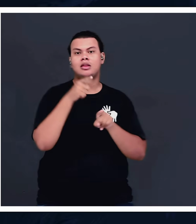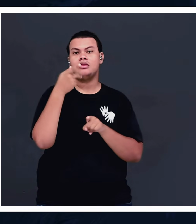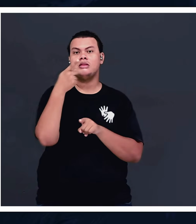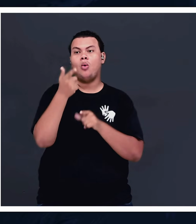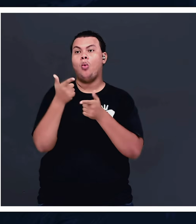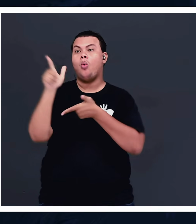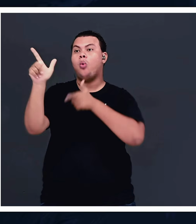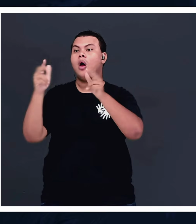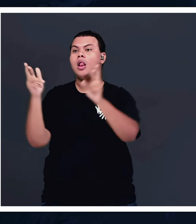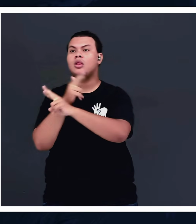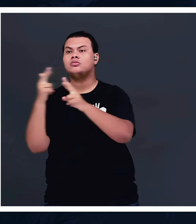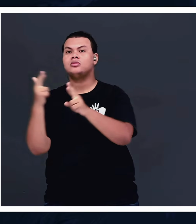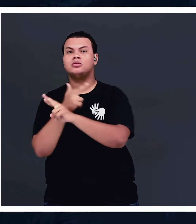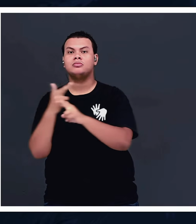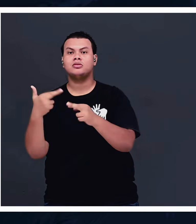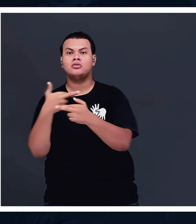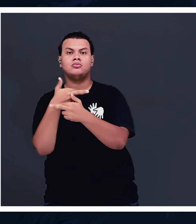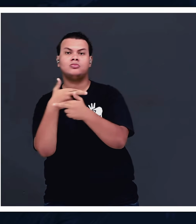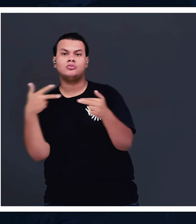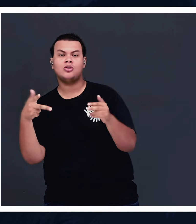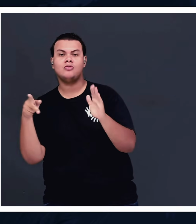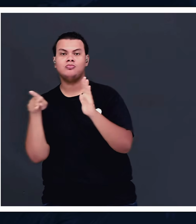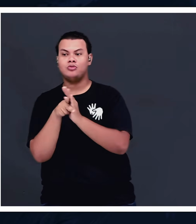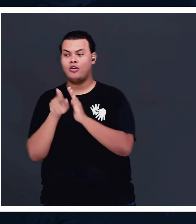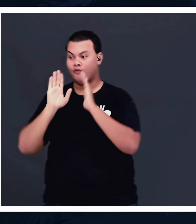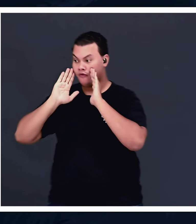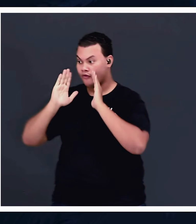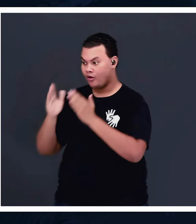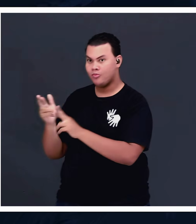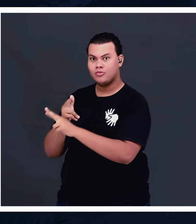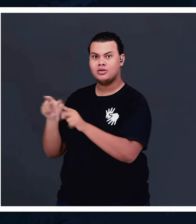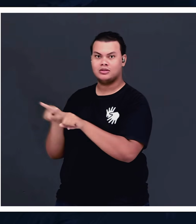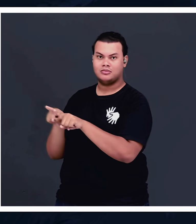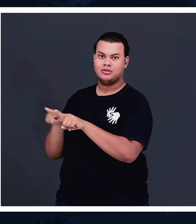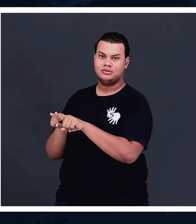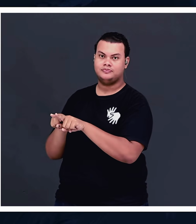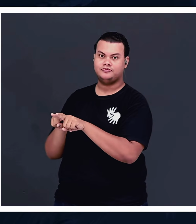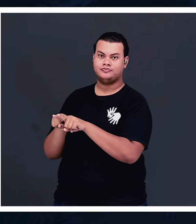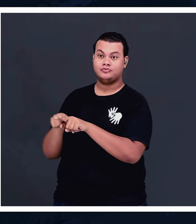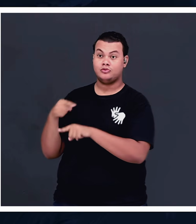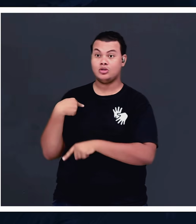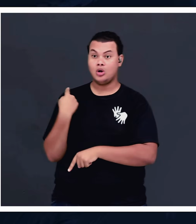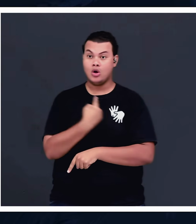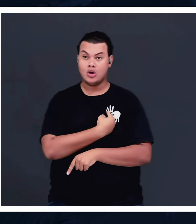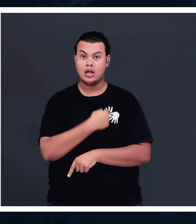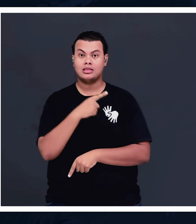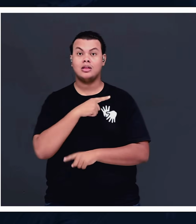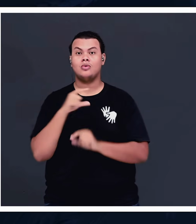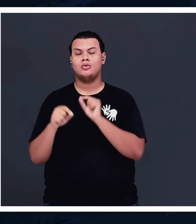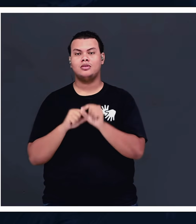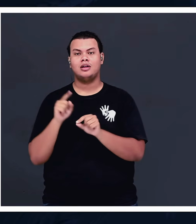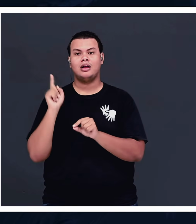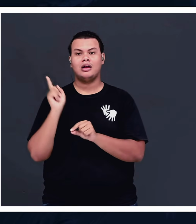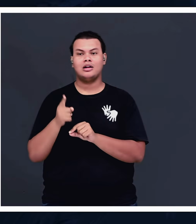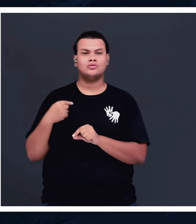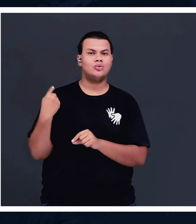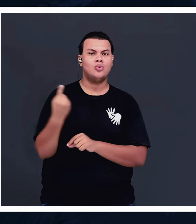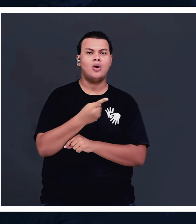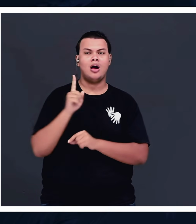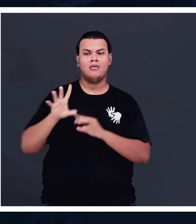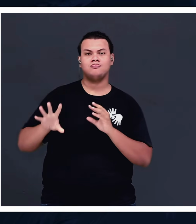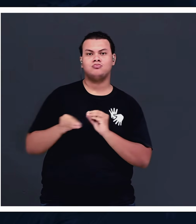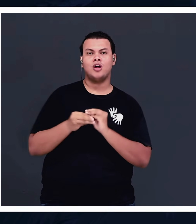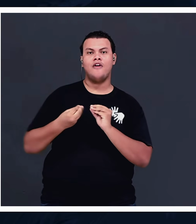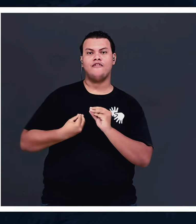outros relacionamentos, além do seu relacionamento principal. Nós somos seres